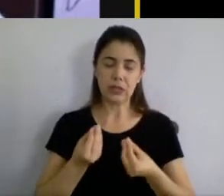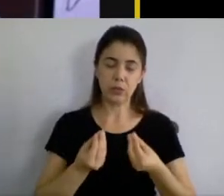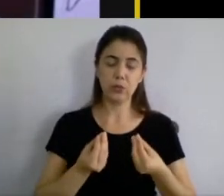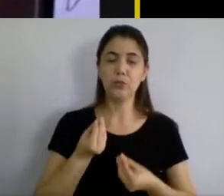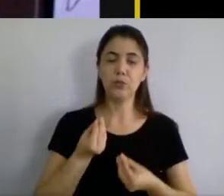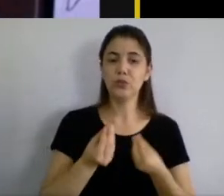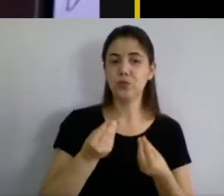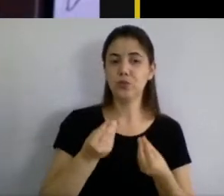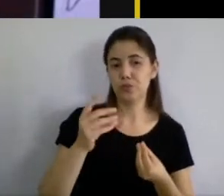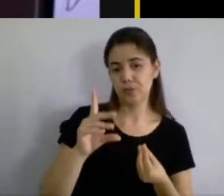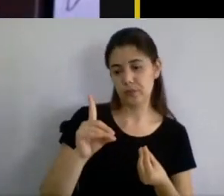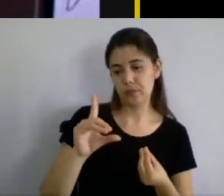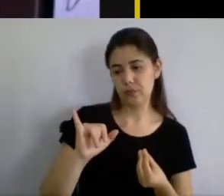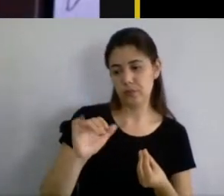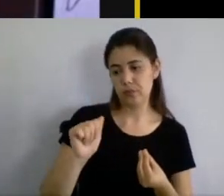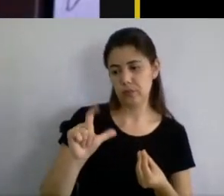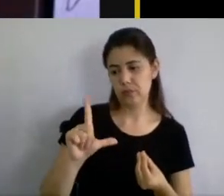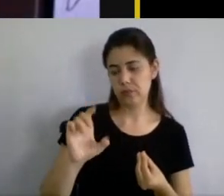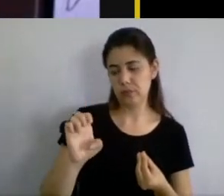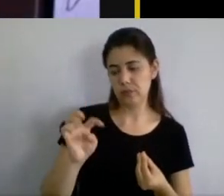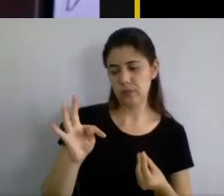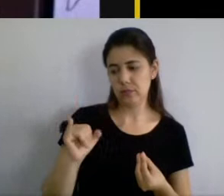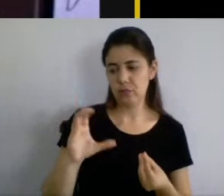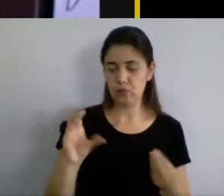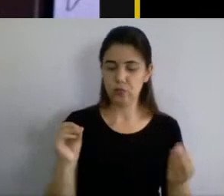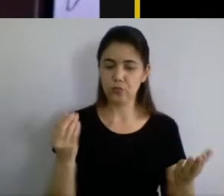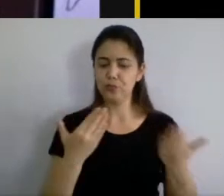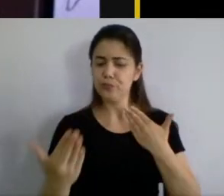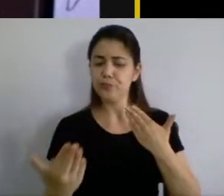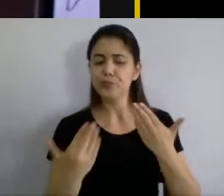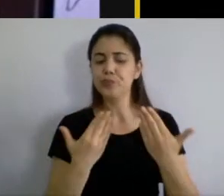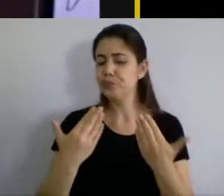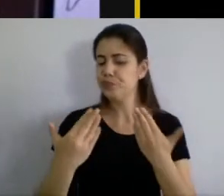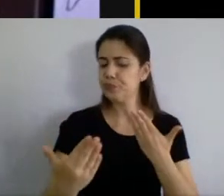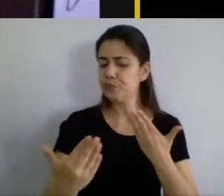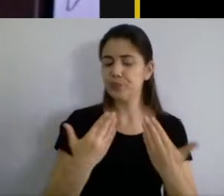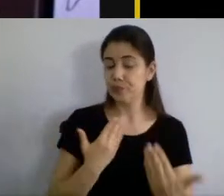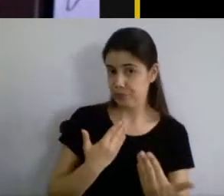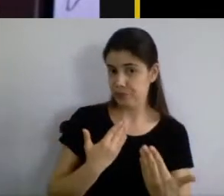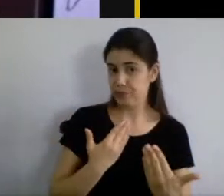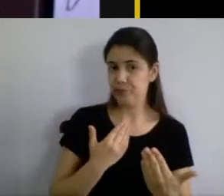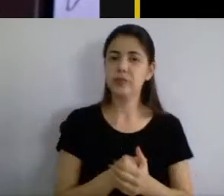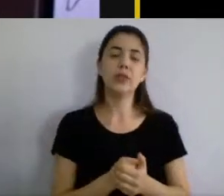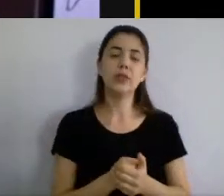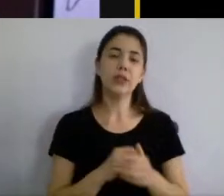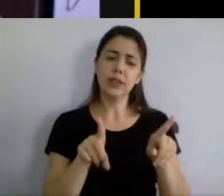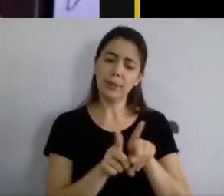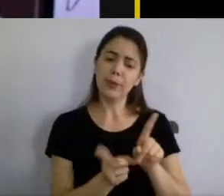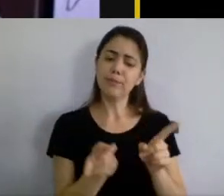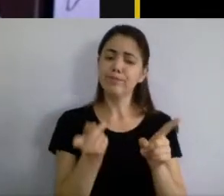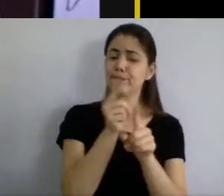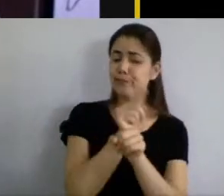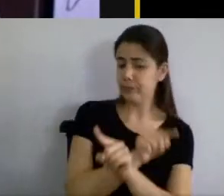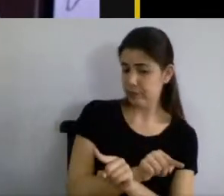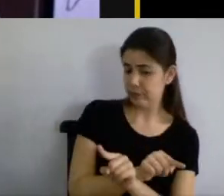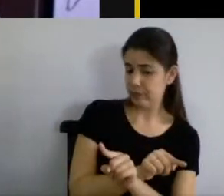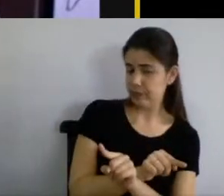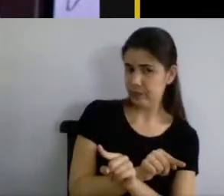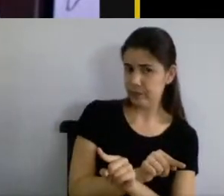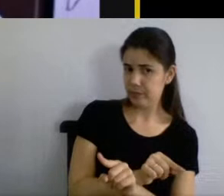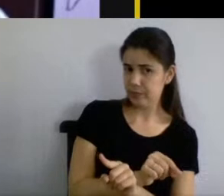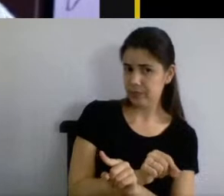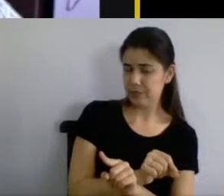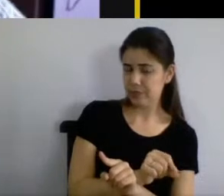nas vertentes marxistas, por meio de contradições, mas que também superavam o